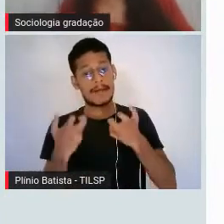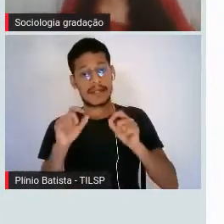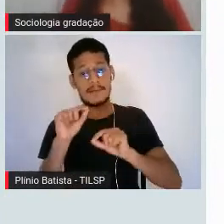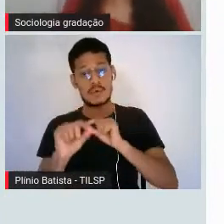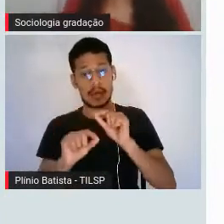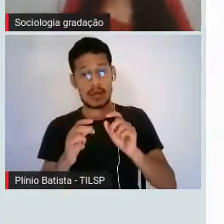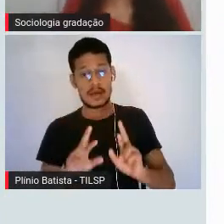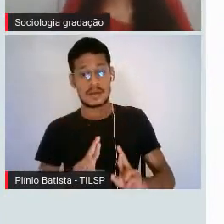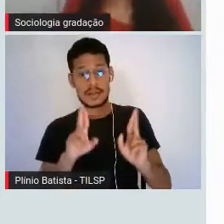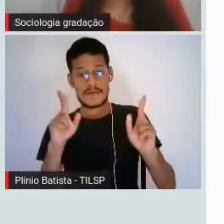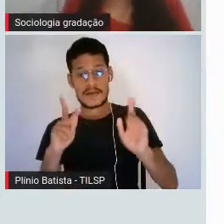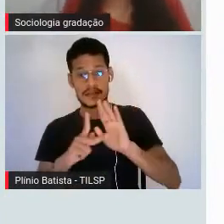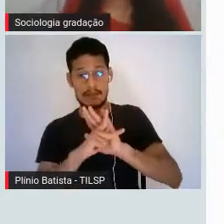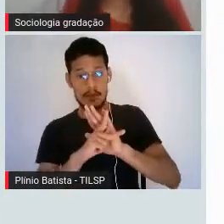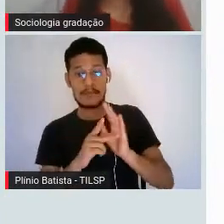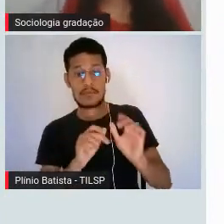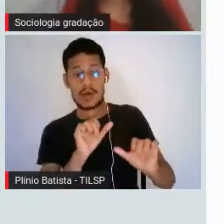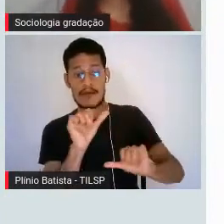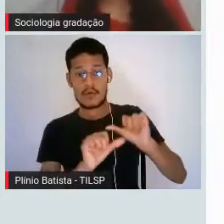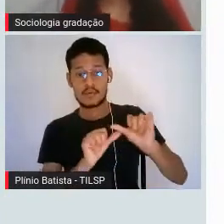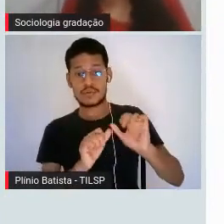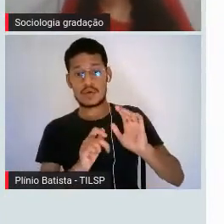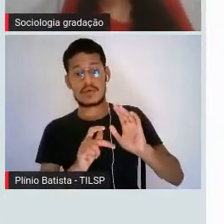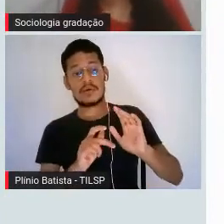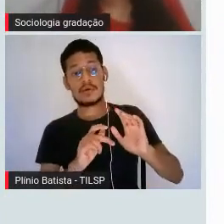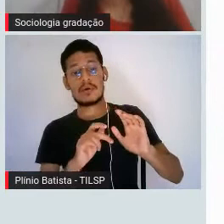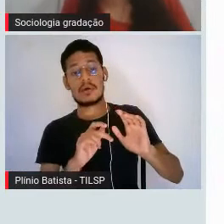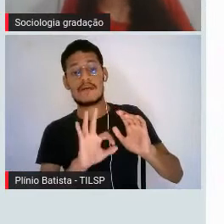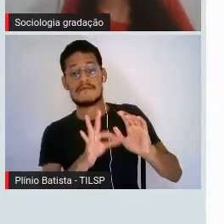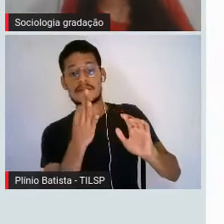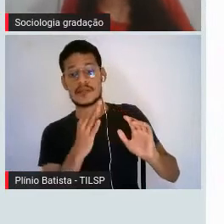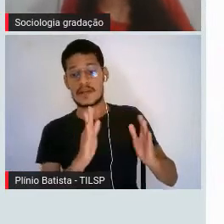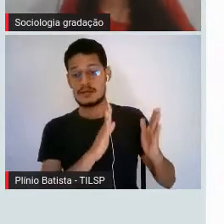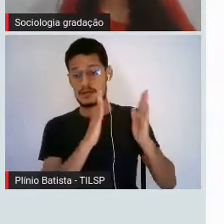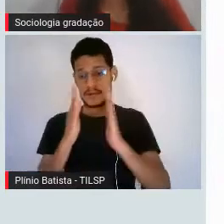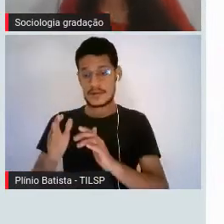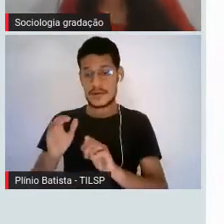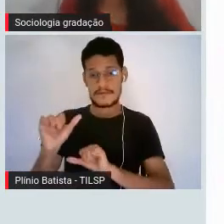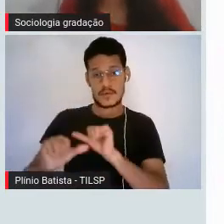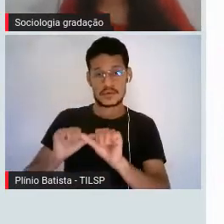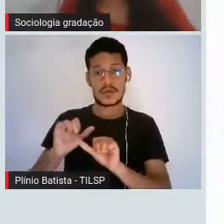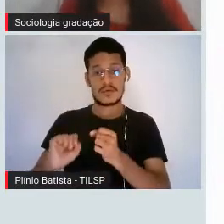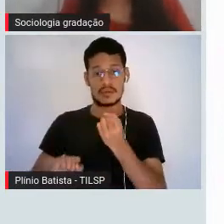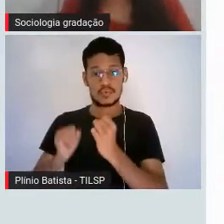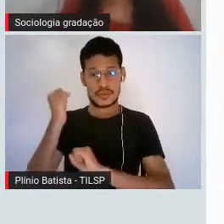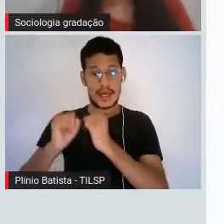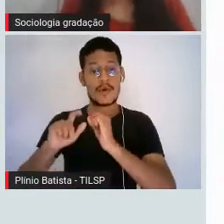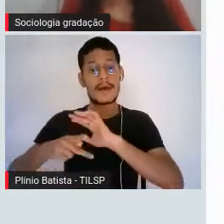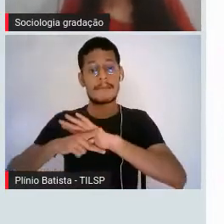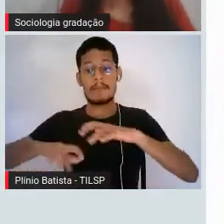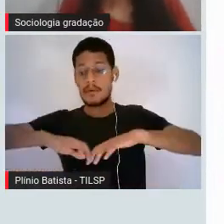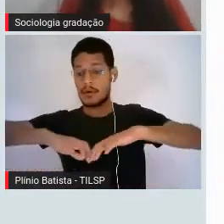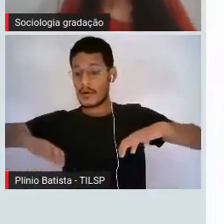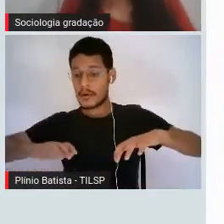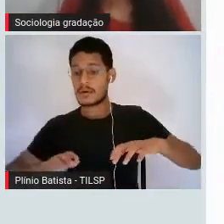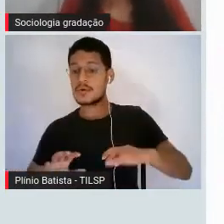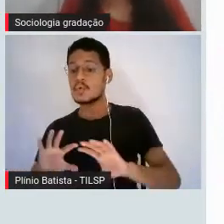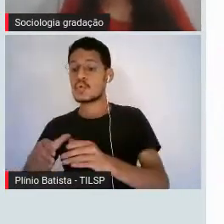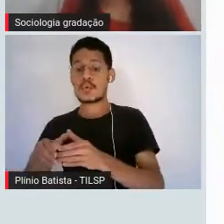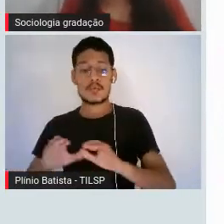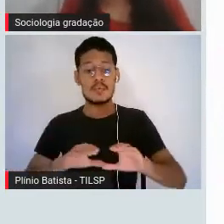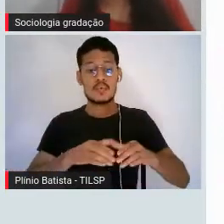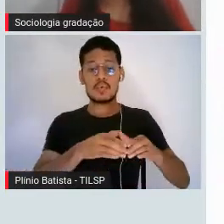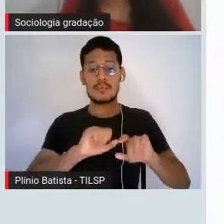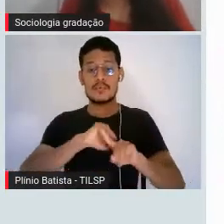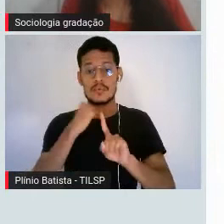Francesa para a Revolução Industrial, que é nesse processo das classes sociais, né? Que já